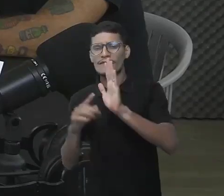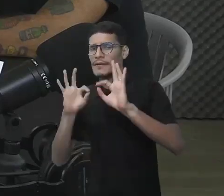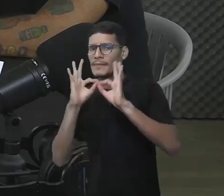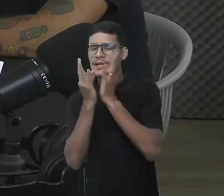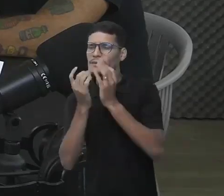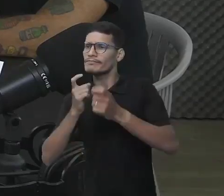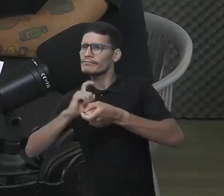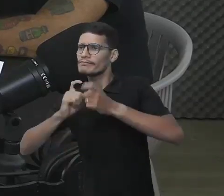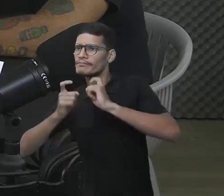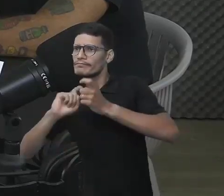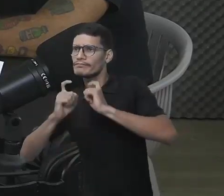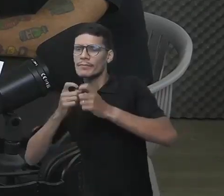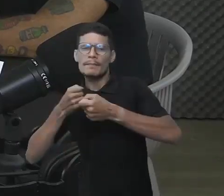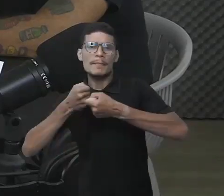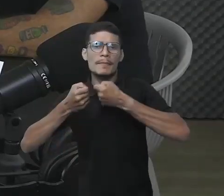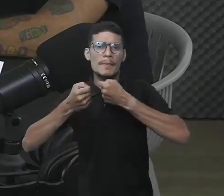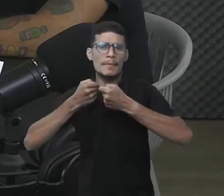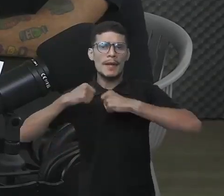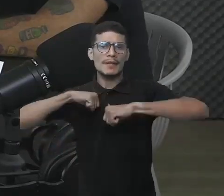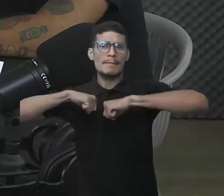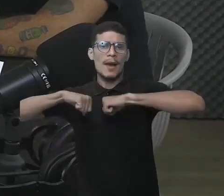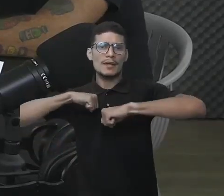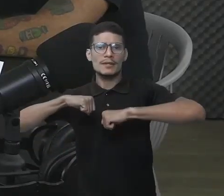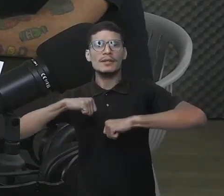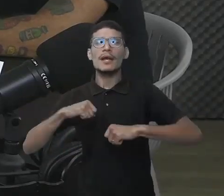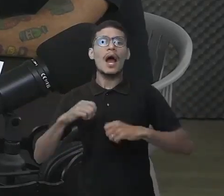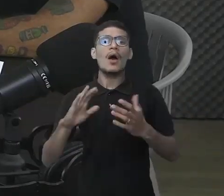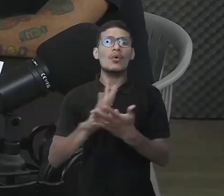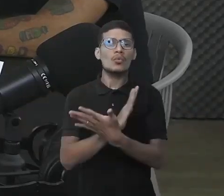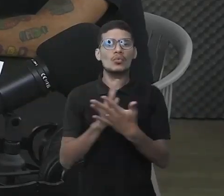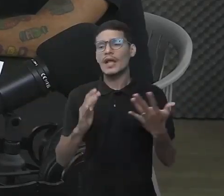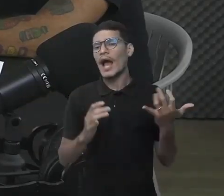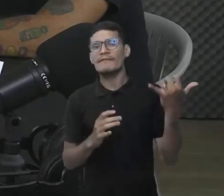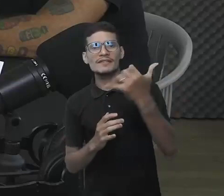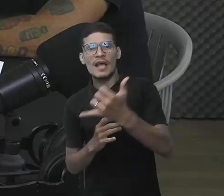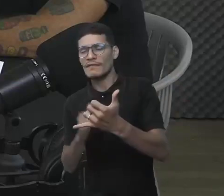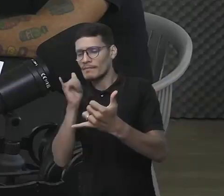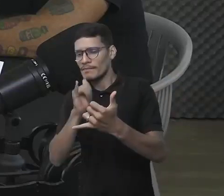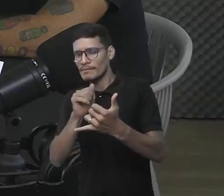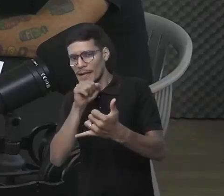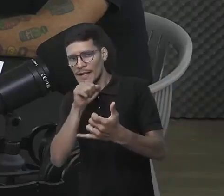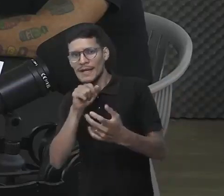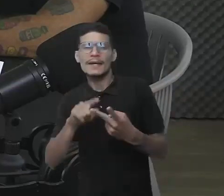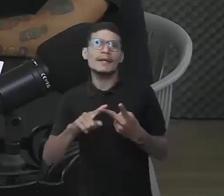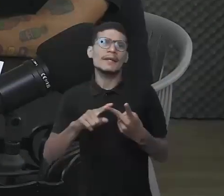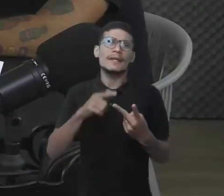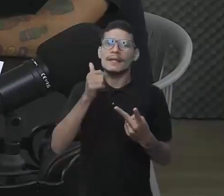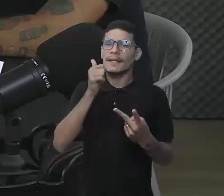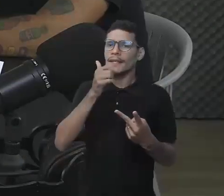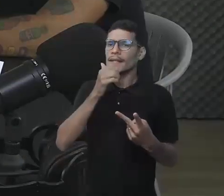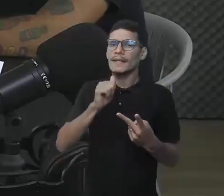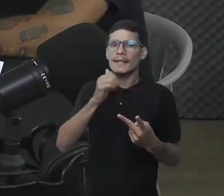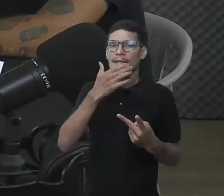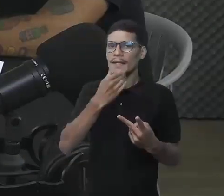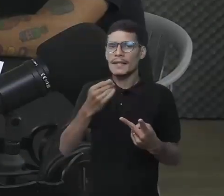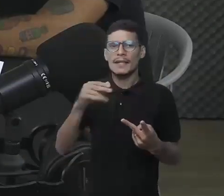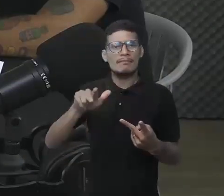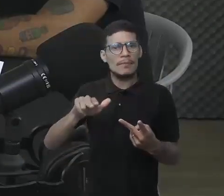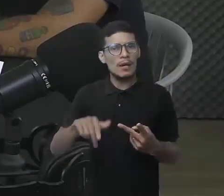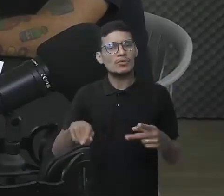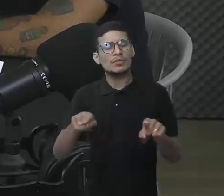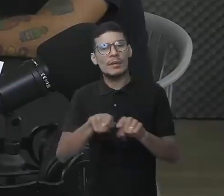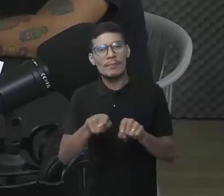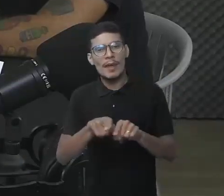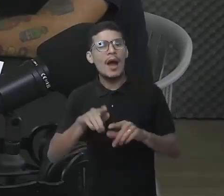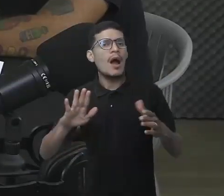discussões. Muitos relatavam como eles chegavam em casa e orientavam a própria mãe, os irmãos, sobre determinados temas. Então,